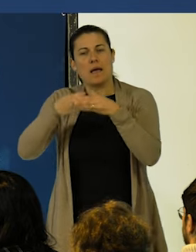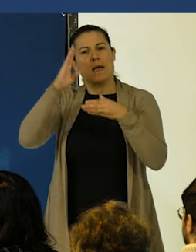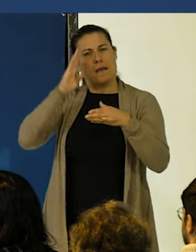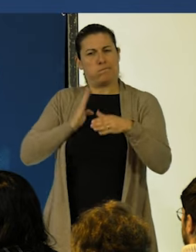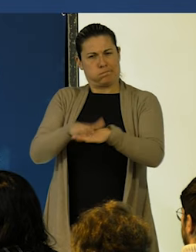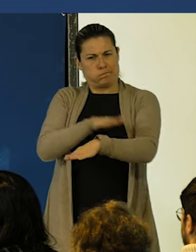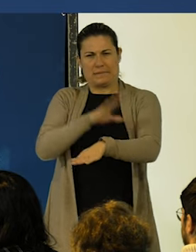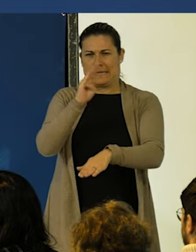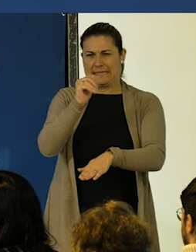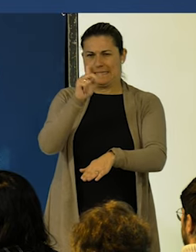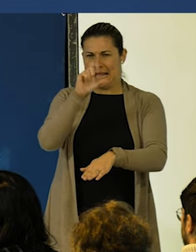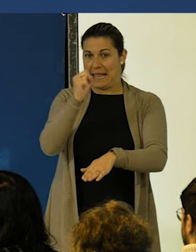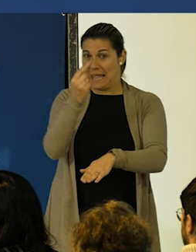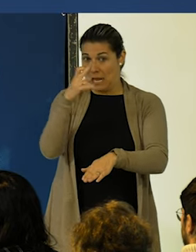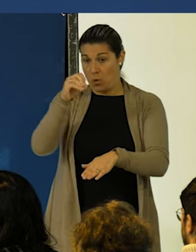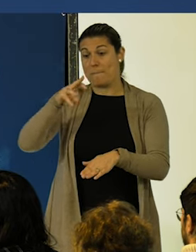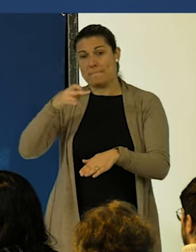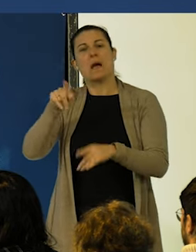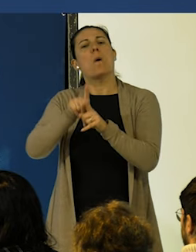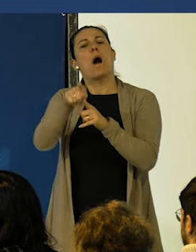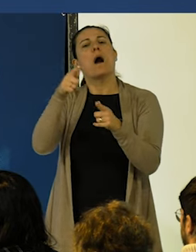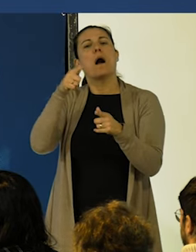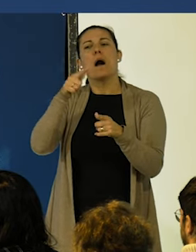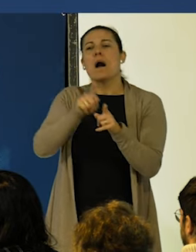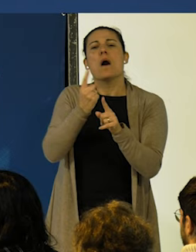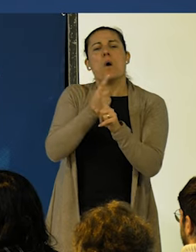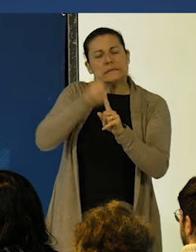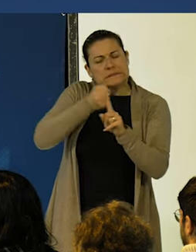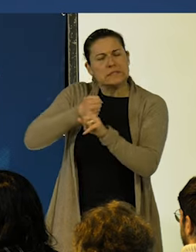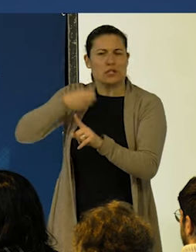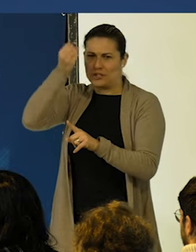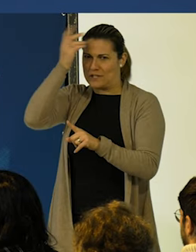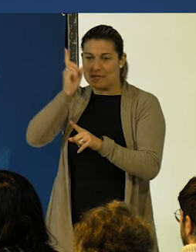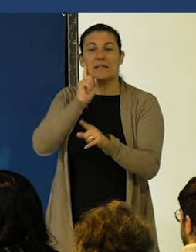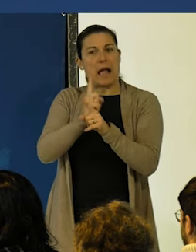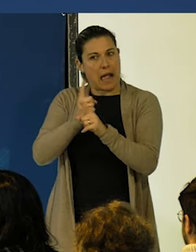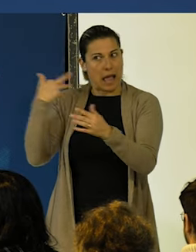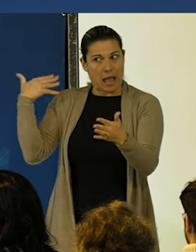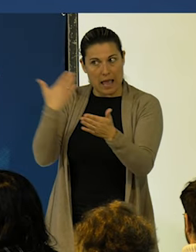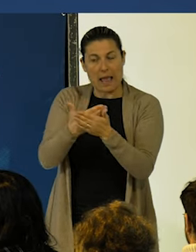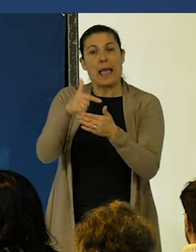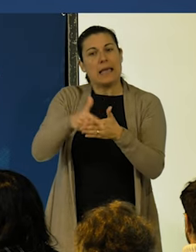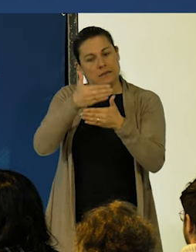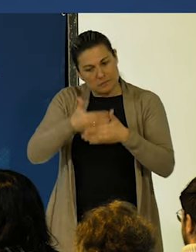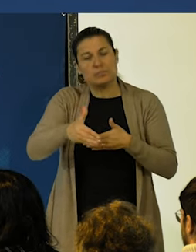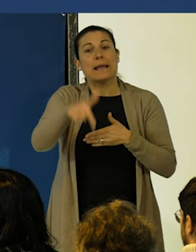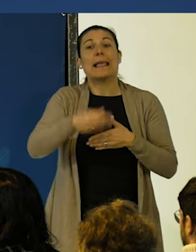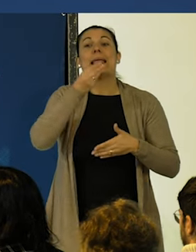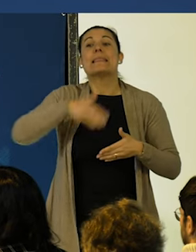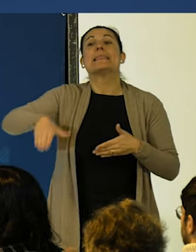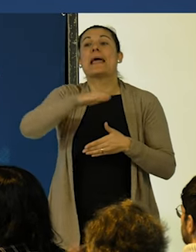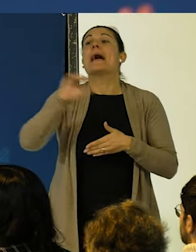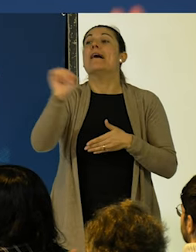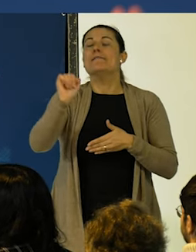não esquecemos nenhuma dessas batalhas. Foi sempre assim e assim será. Esta é a terra do Bloco de